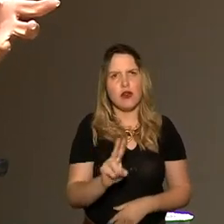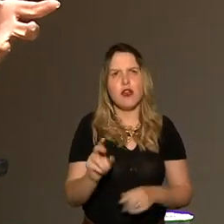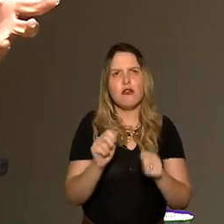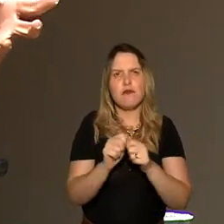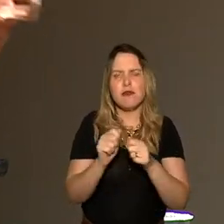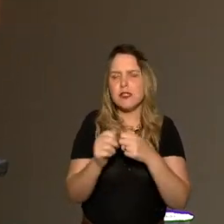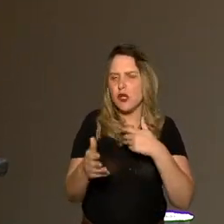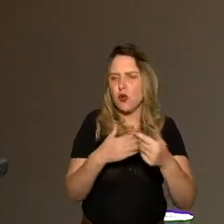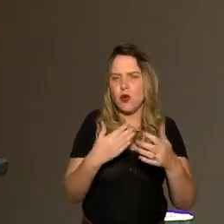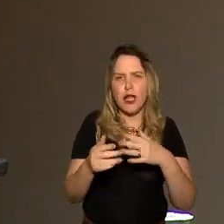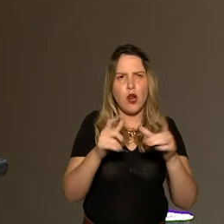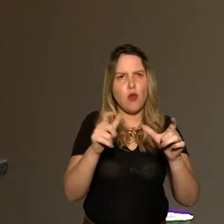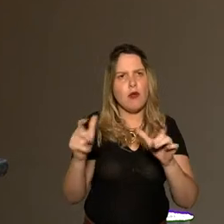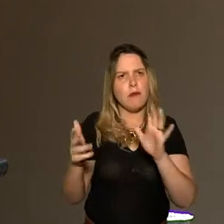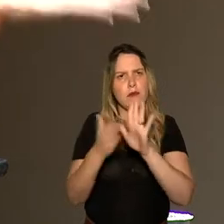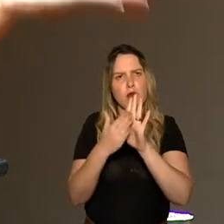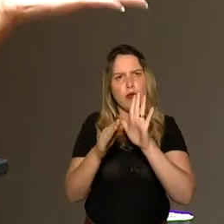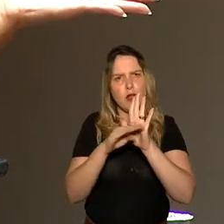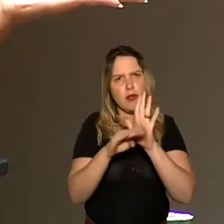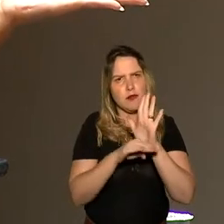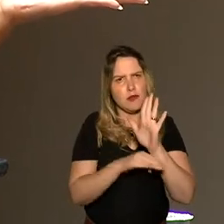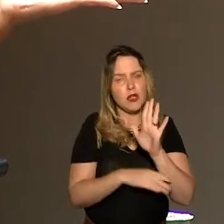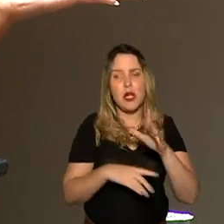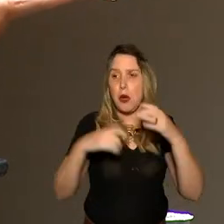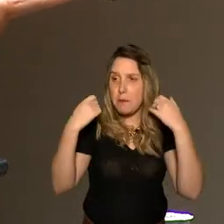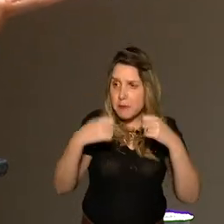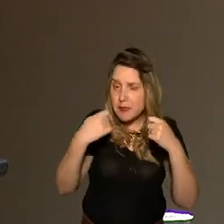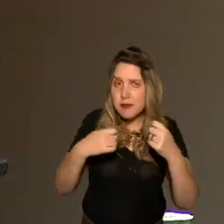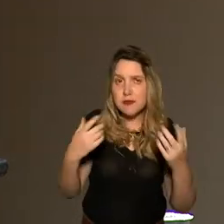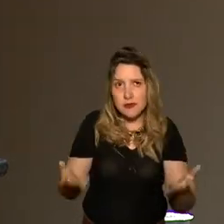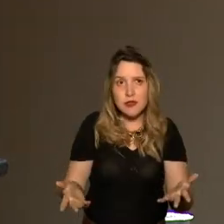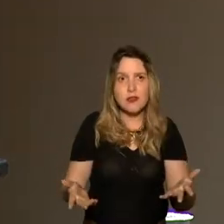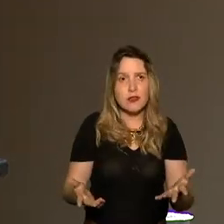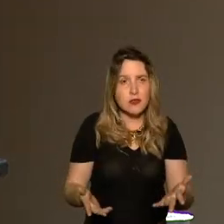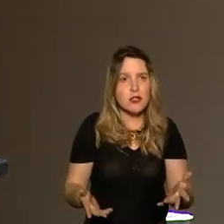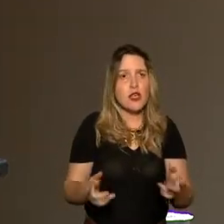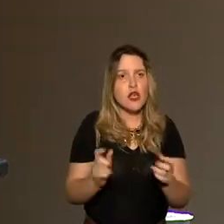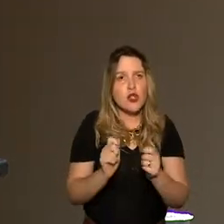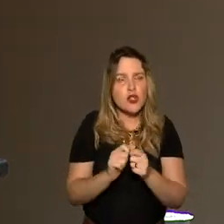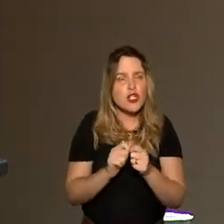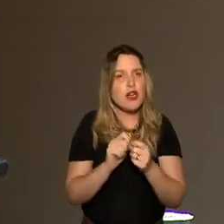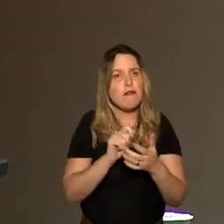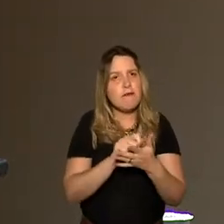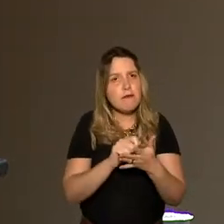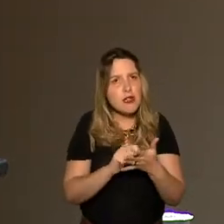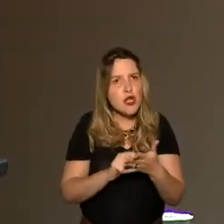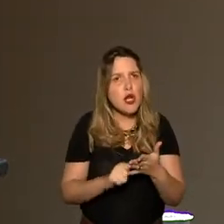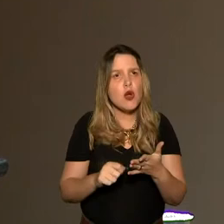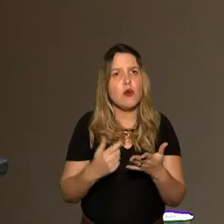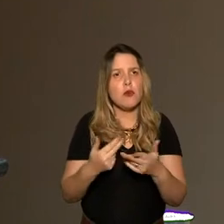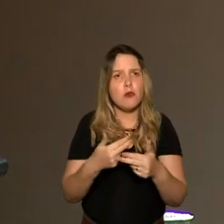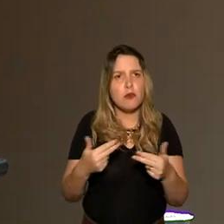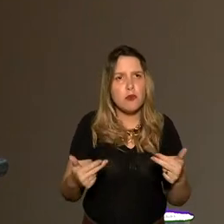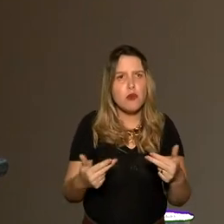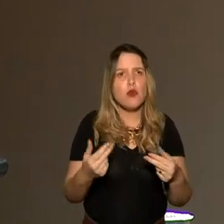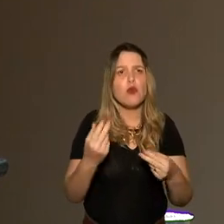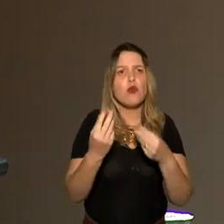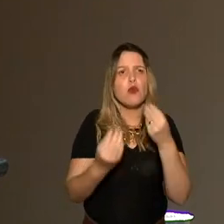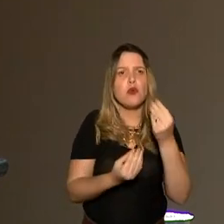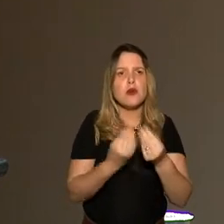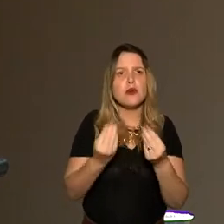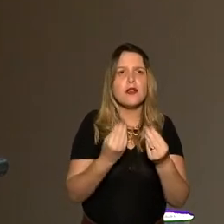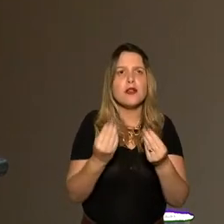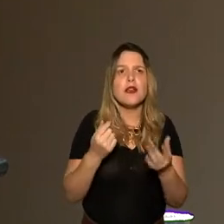a minha programação eu não preciso ter ali né um visto institucional ou